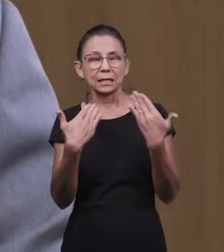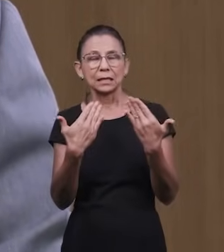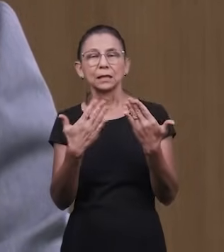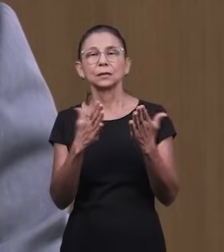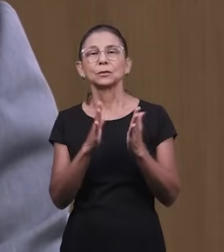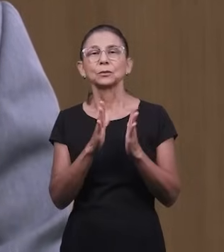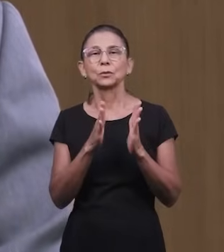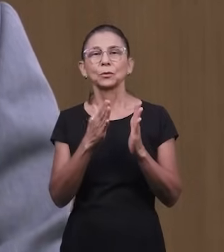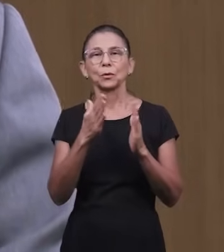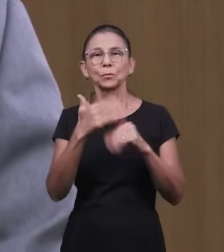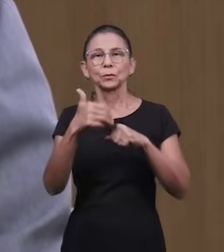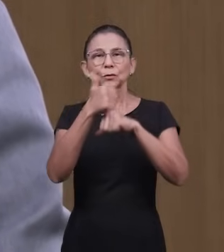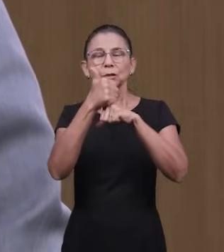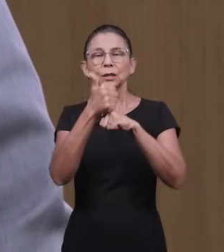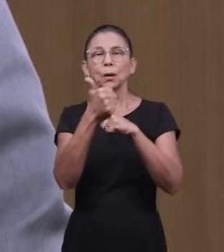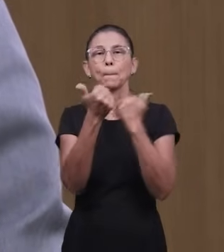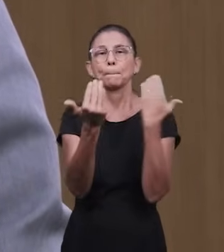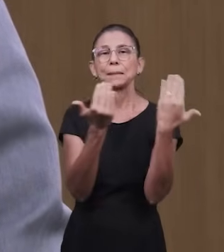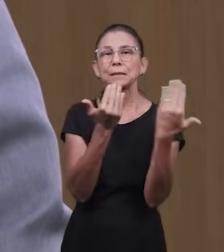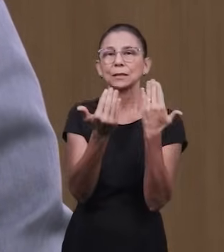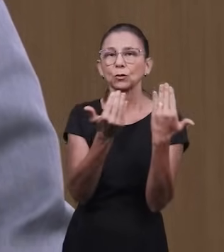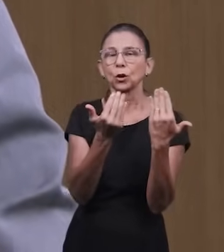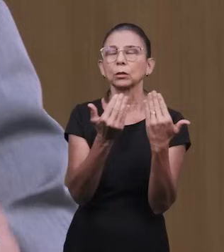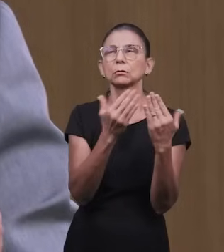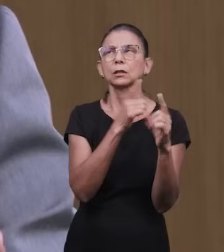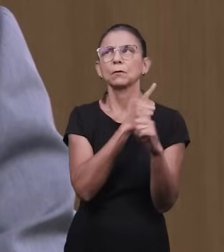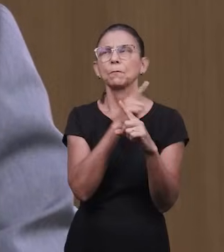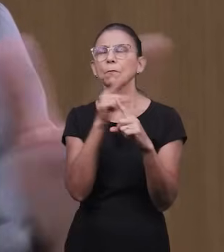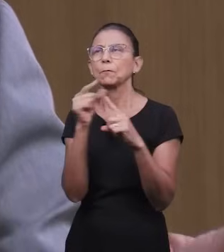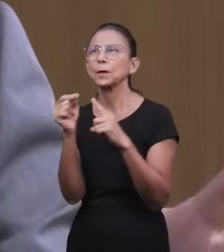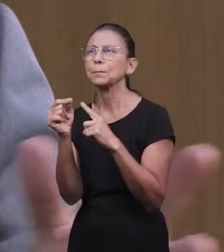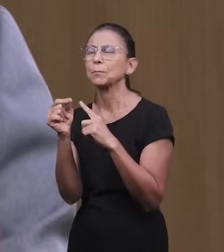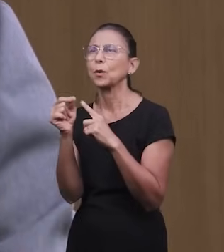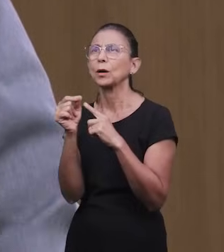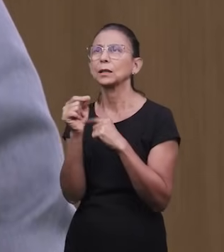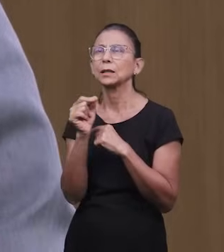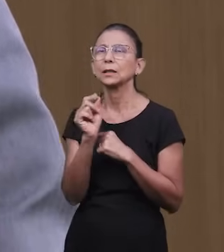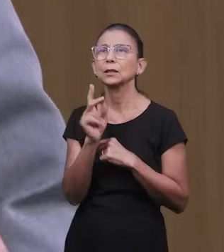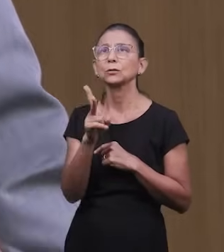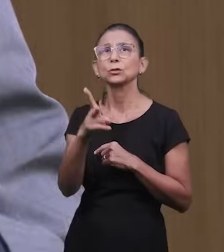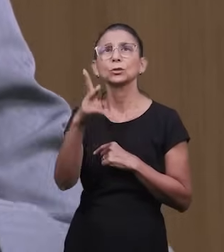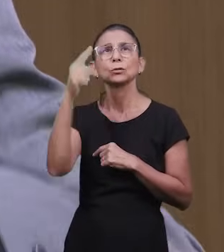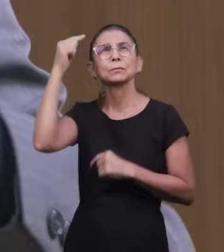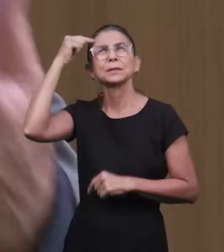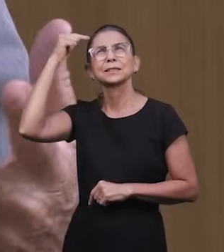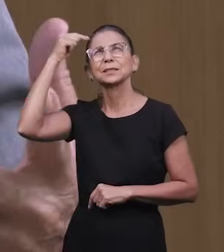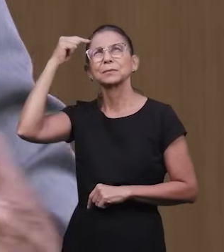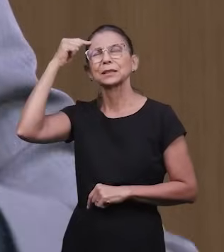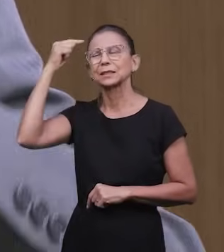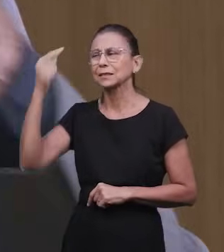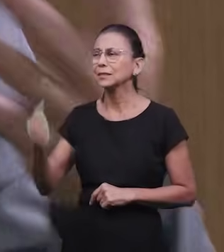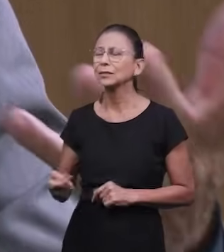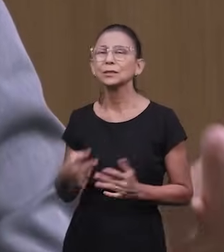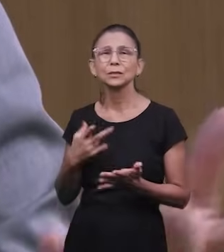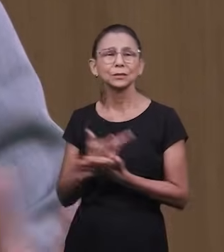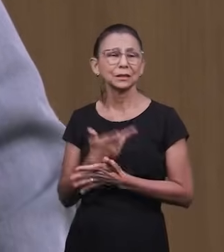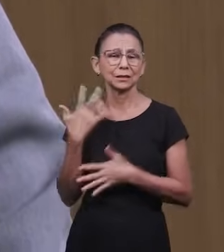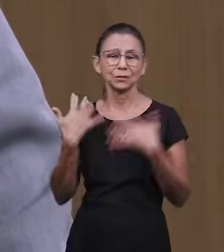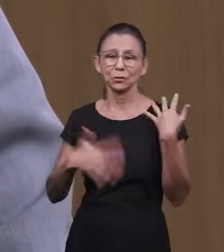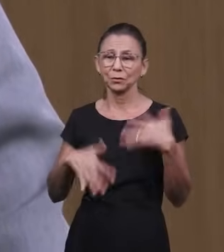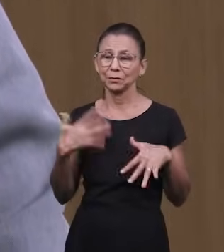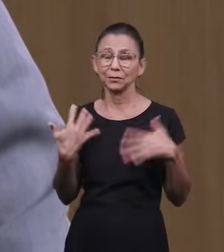sou eu que estou falando com você. E cessar essa sua aflição. Porque ela ficou aflita com aquilo tudo que